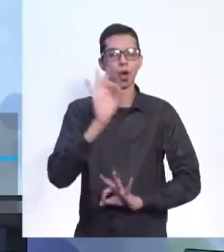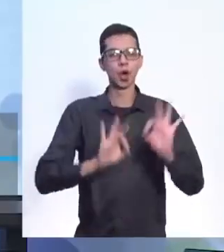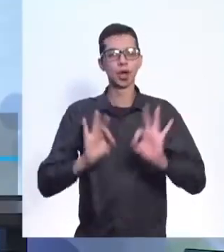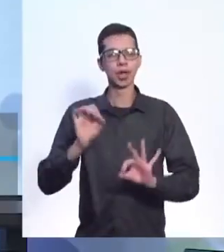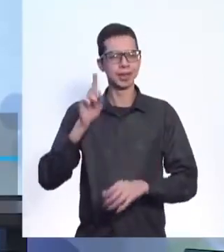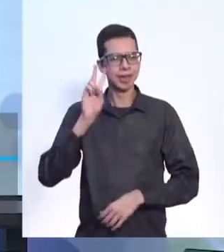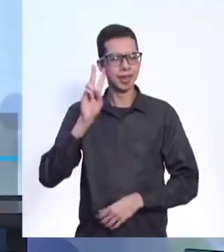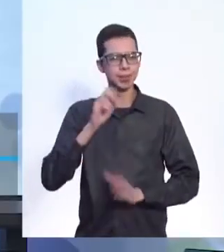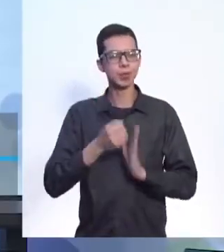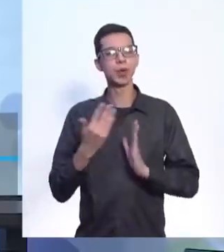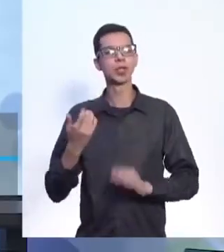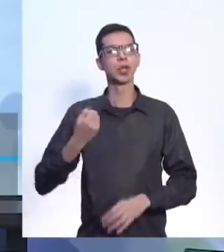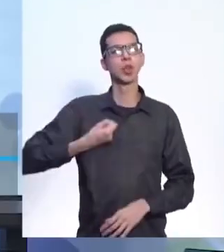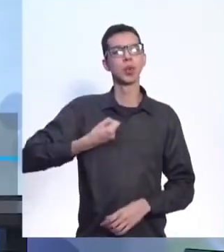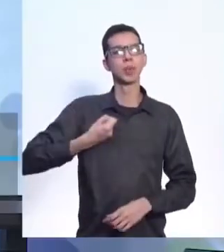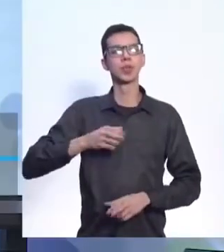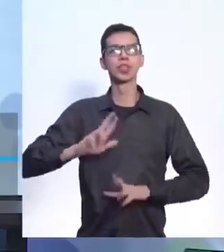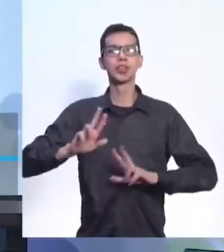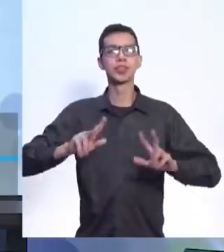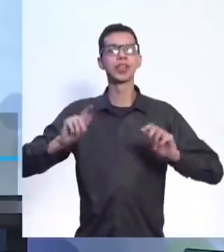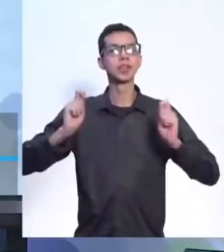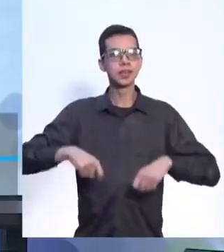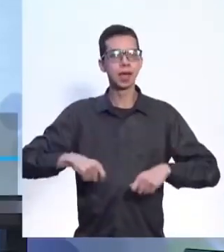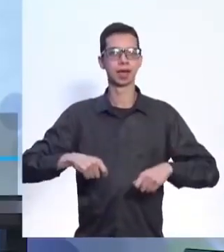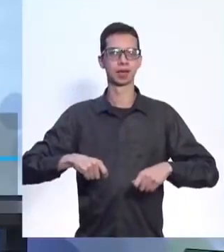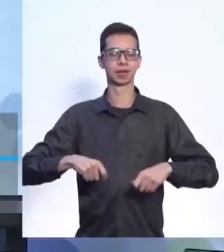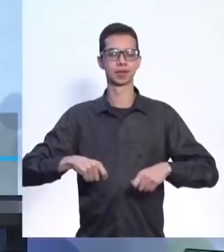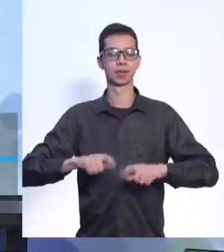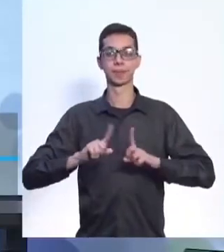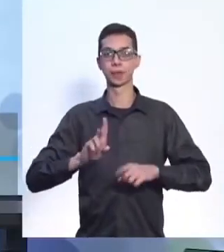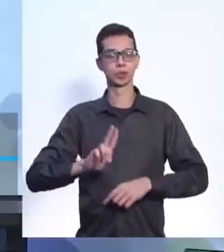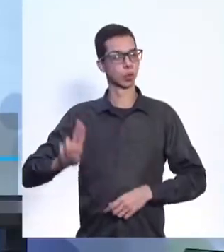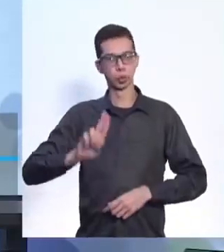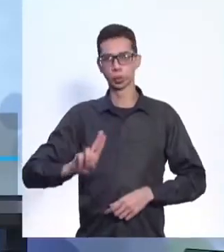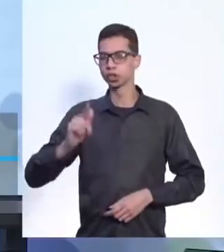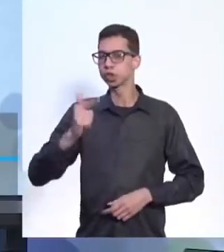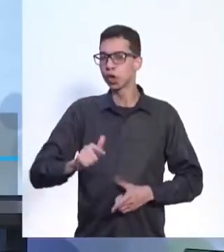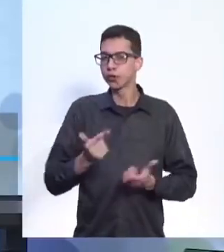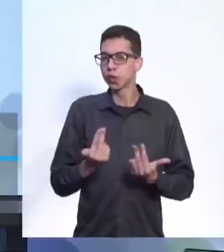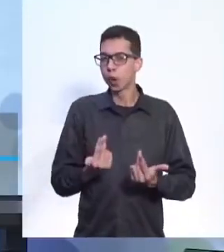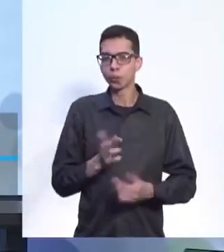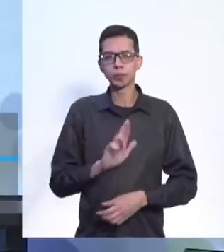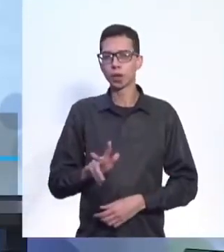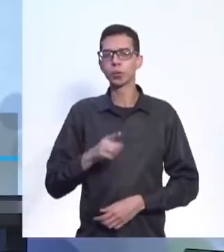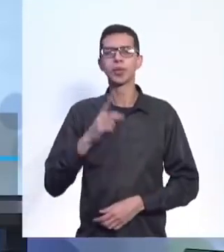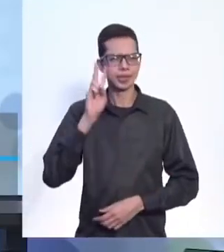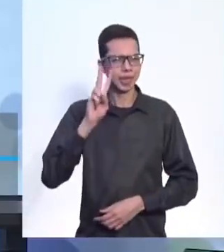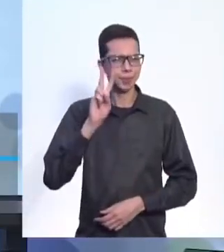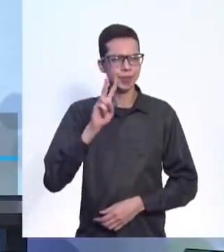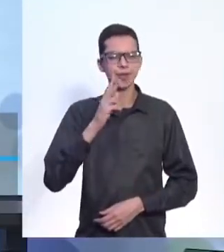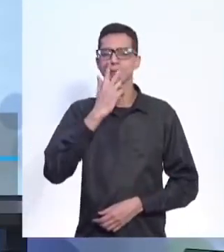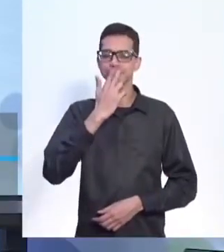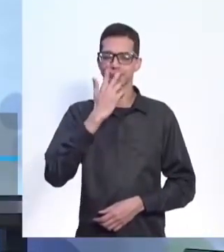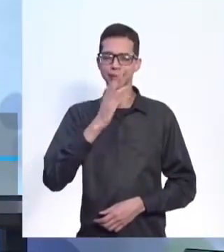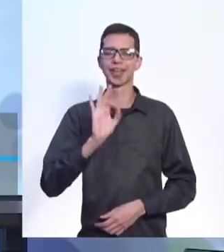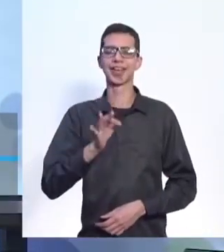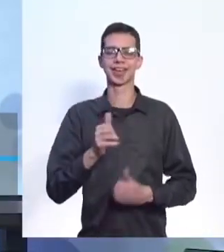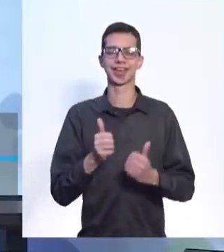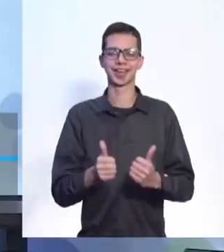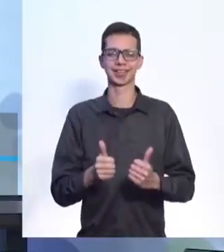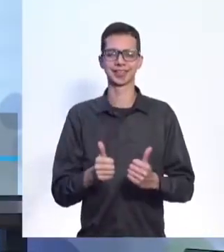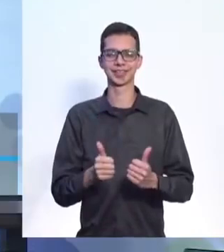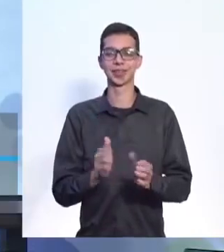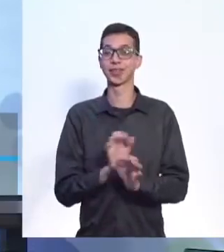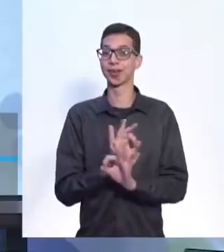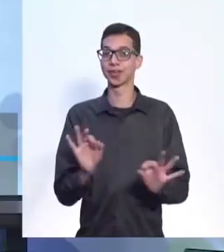números diferentes a gente pode formar sem repetir? Pois é, e é mesmo, é bastante parecido. Muito bem.